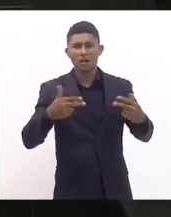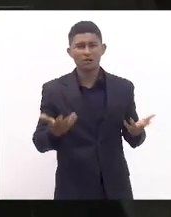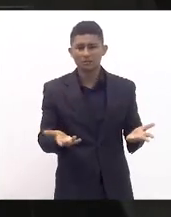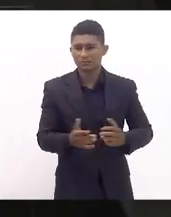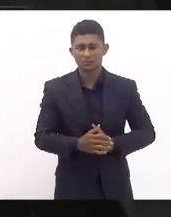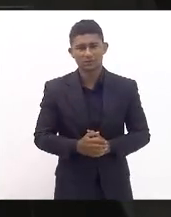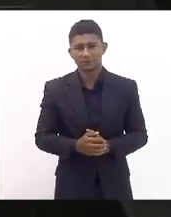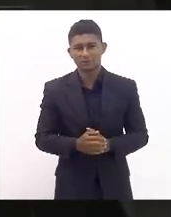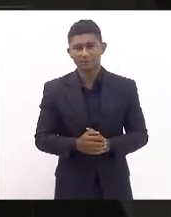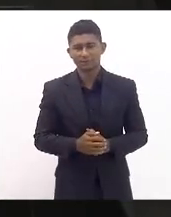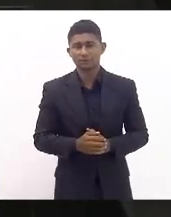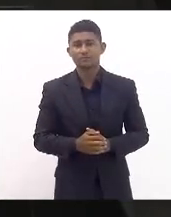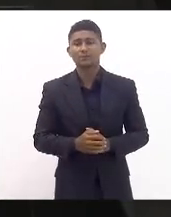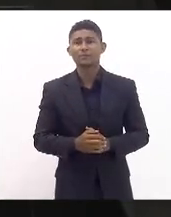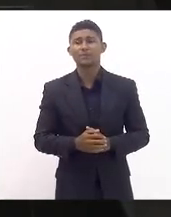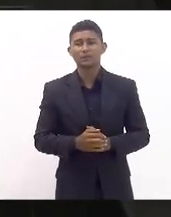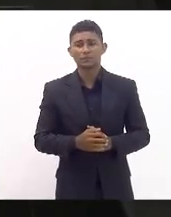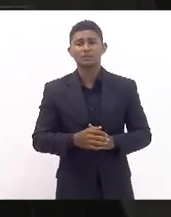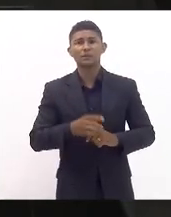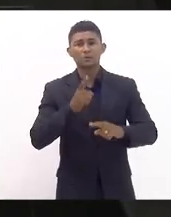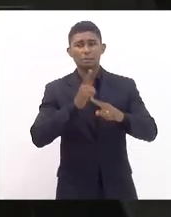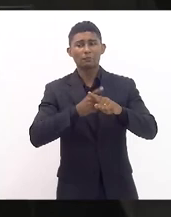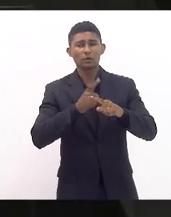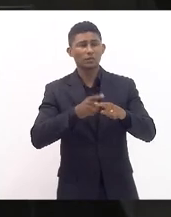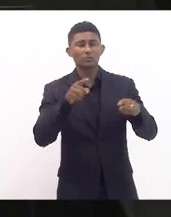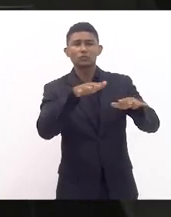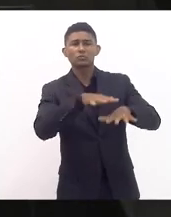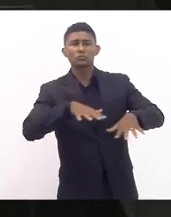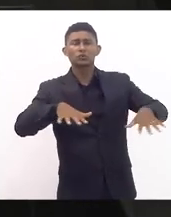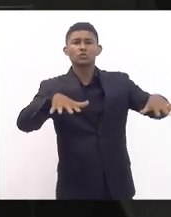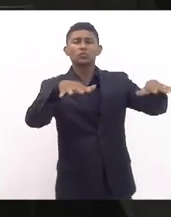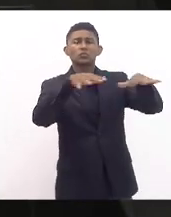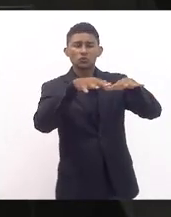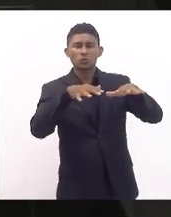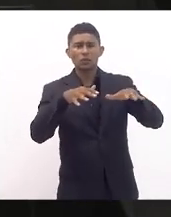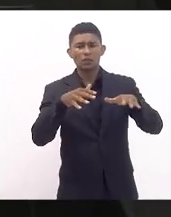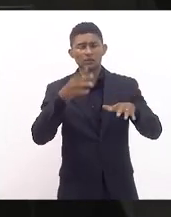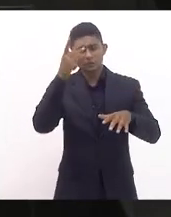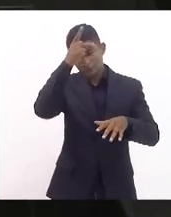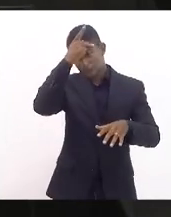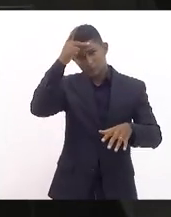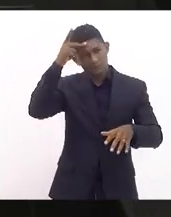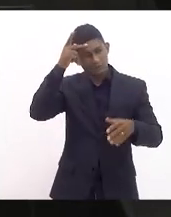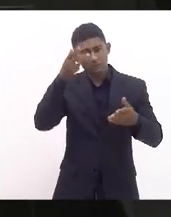desnecessariamente, porque isso causou, inclusive, muita revolta, porque